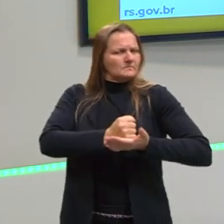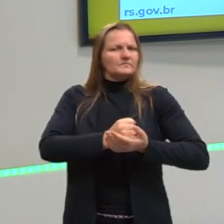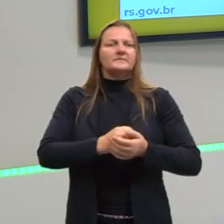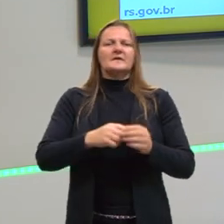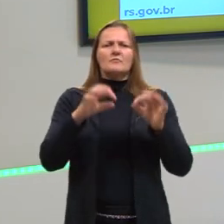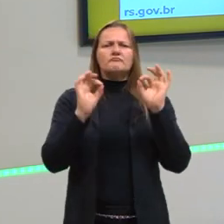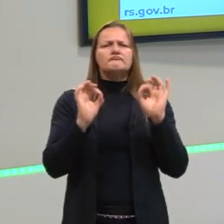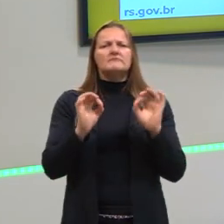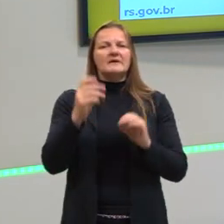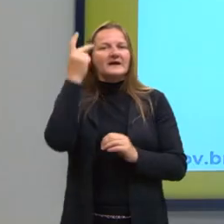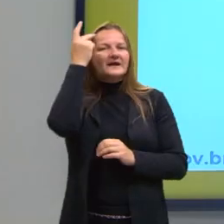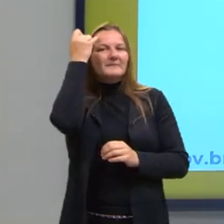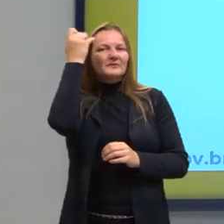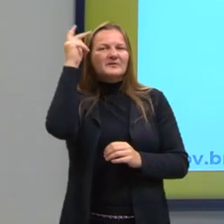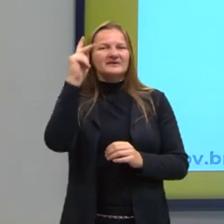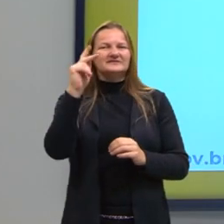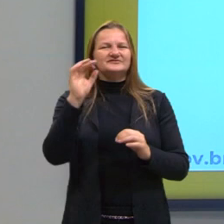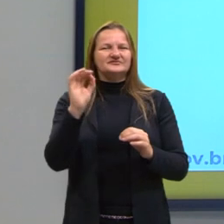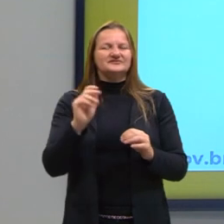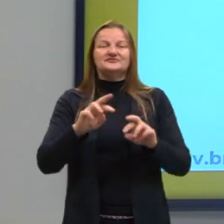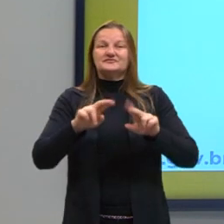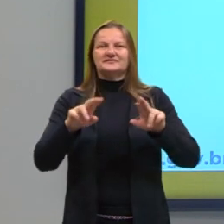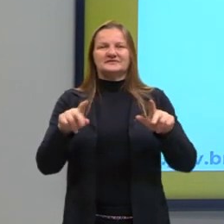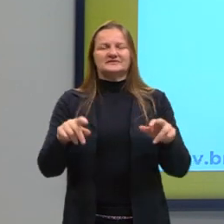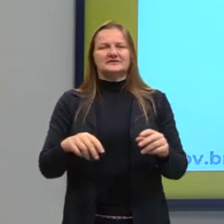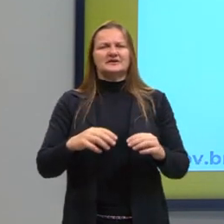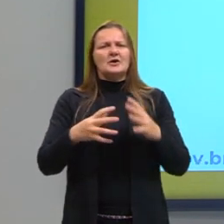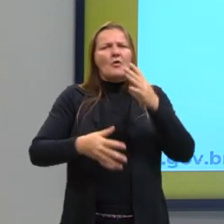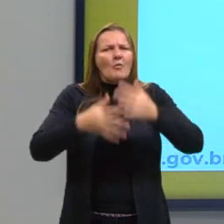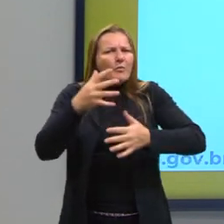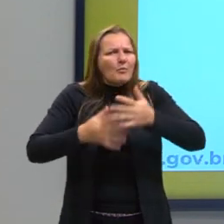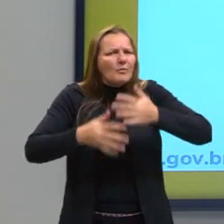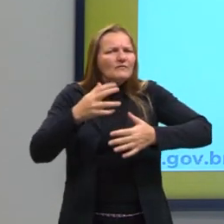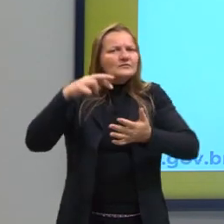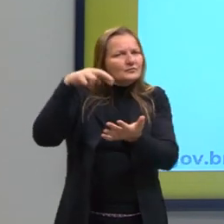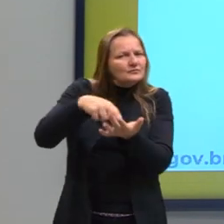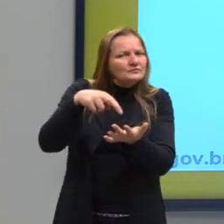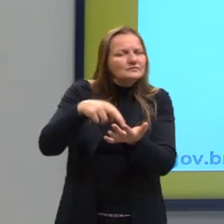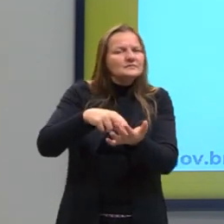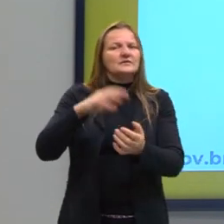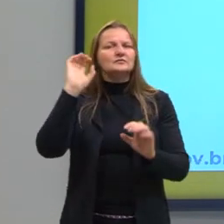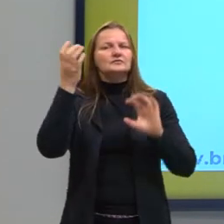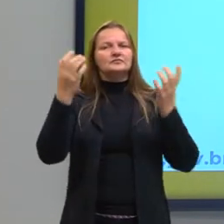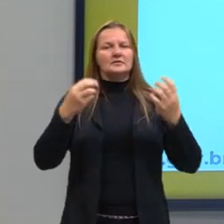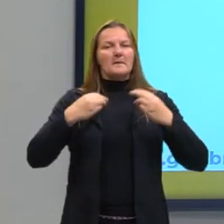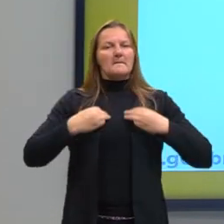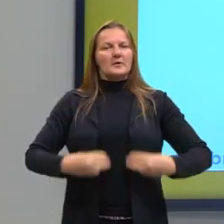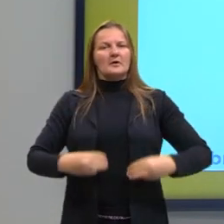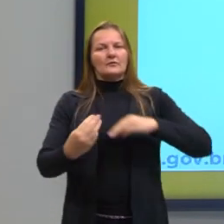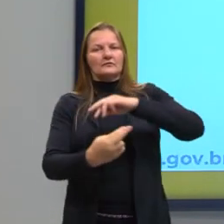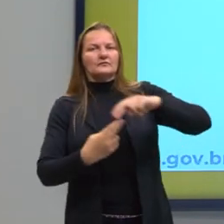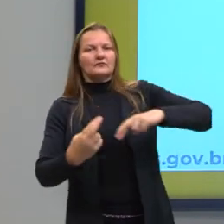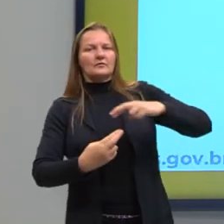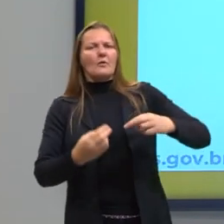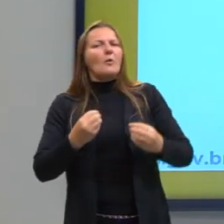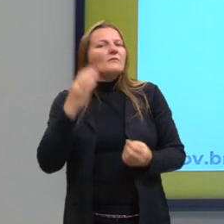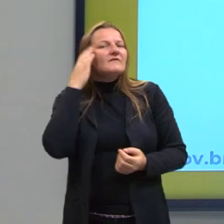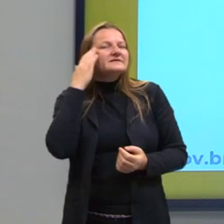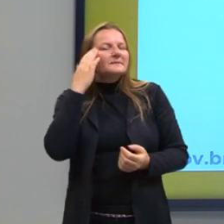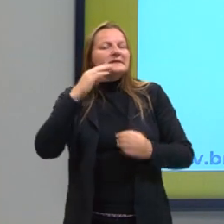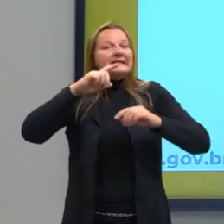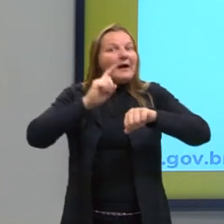formalidade Kantiana então é necessário aprender os conflitos reais existentes nas decisões Morais como que vão me ver